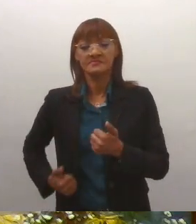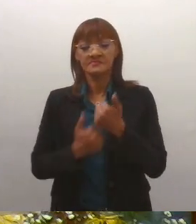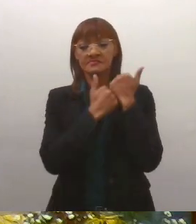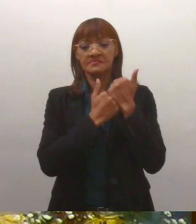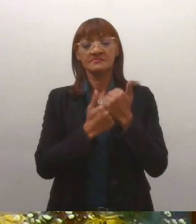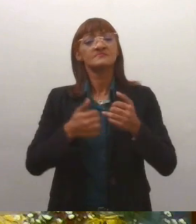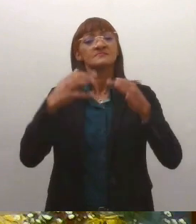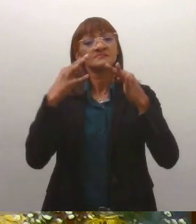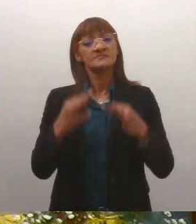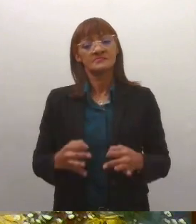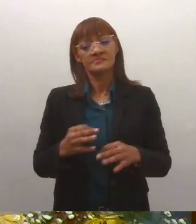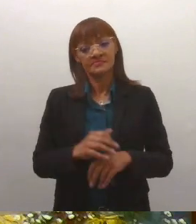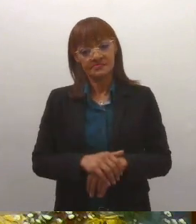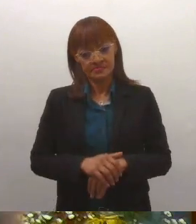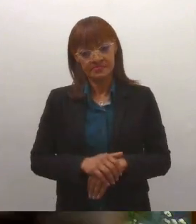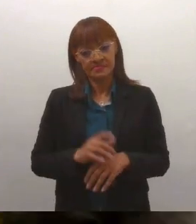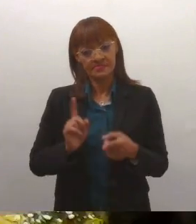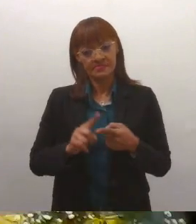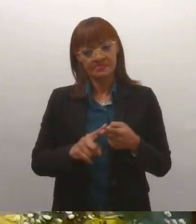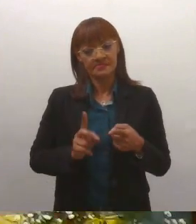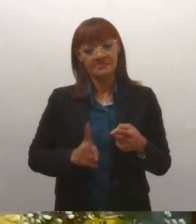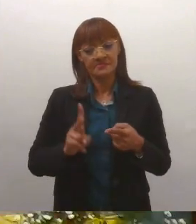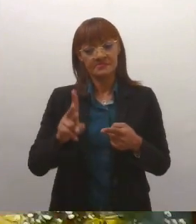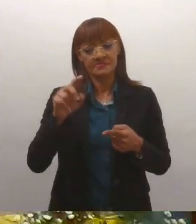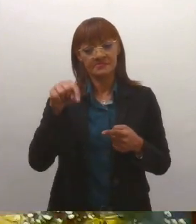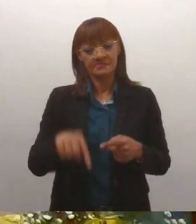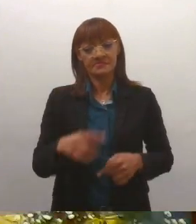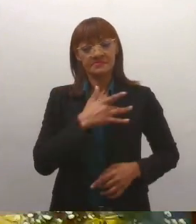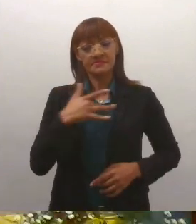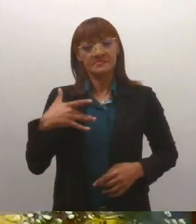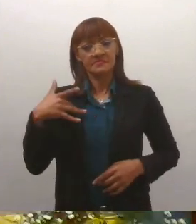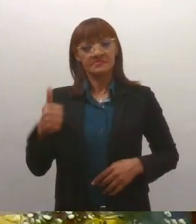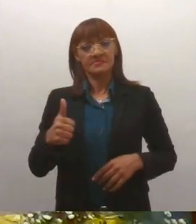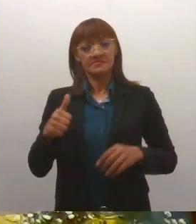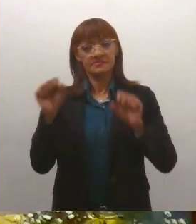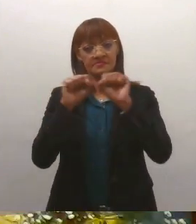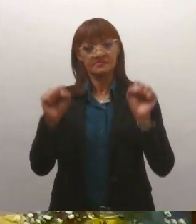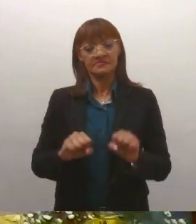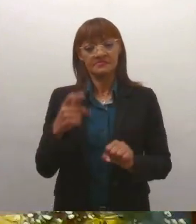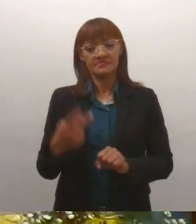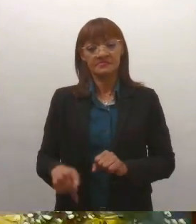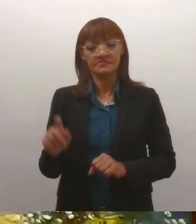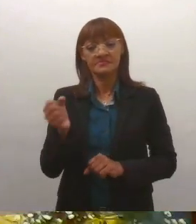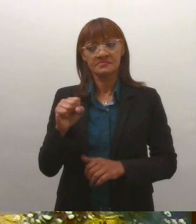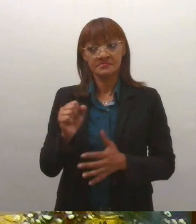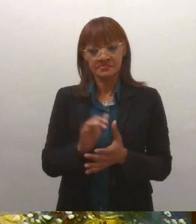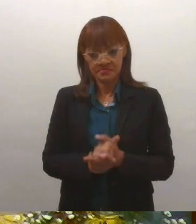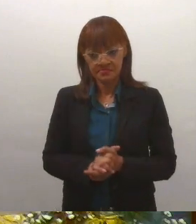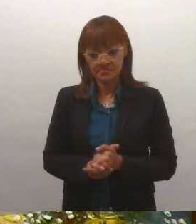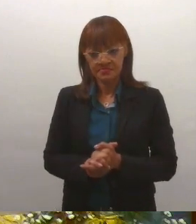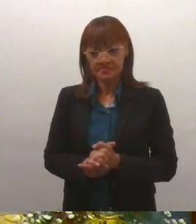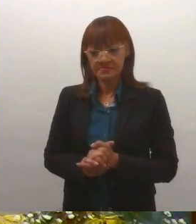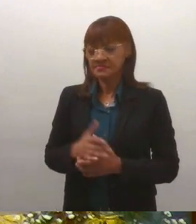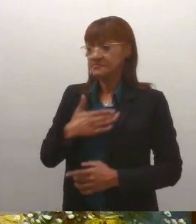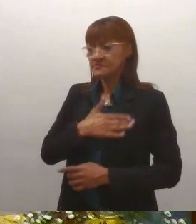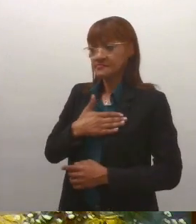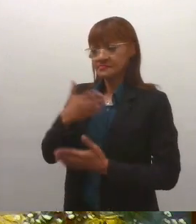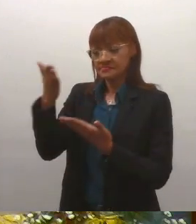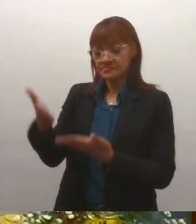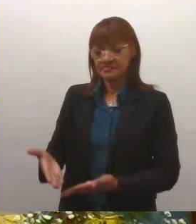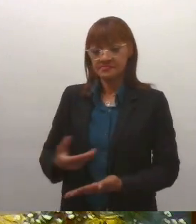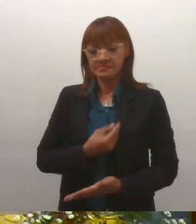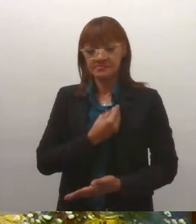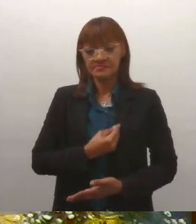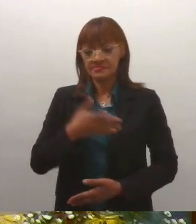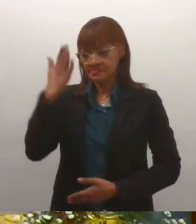a saúde no estado de Sergipe. Quero aqui dizer que é um prazer muito grande estar aqui e agradecer sua presença e dizer, muito bem,